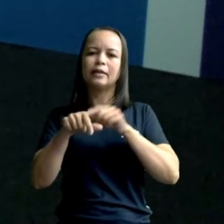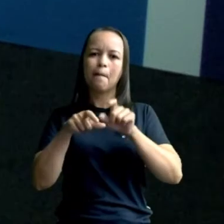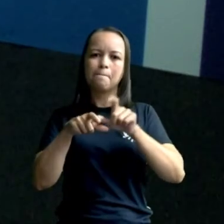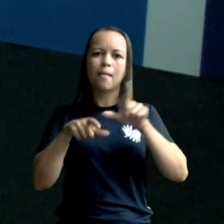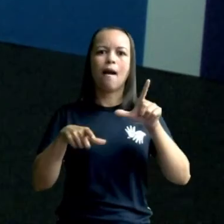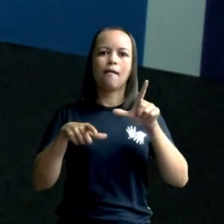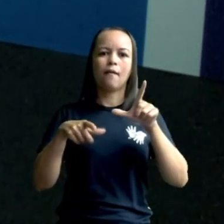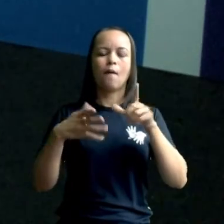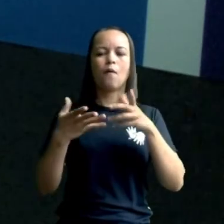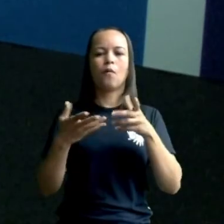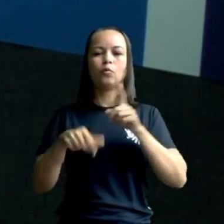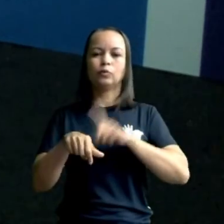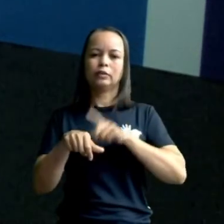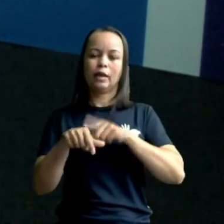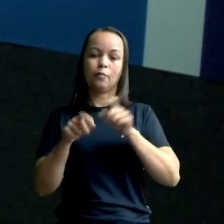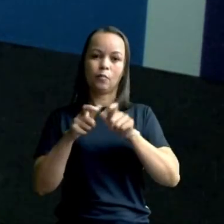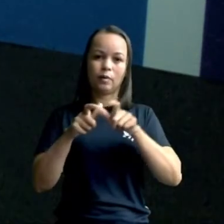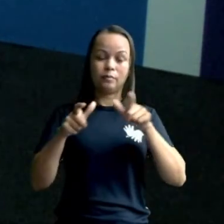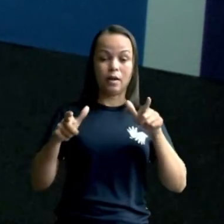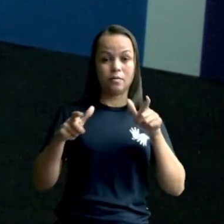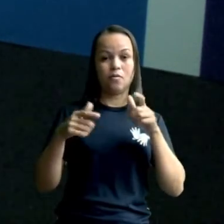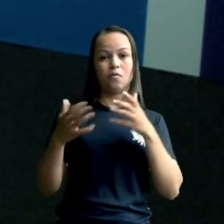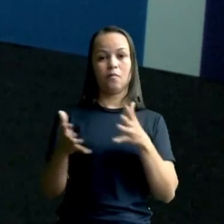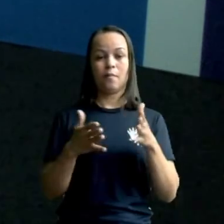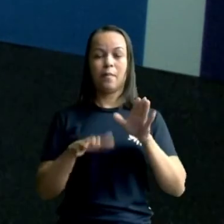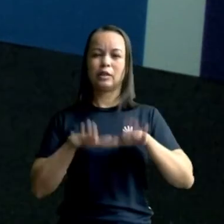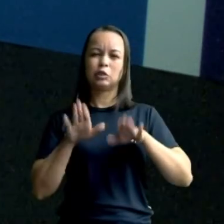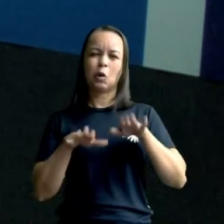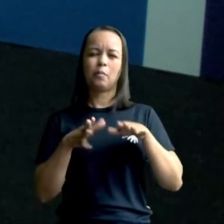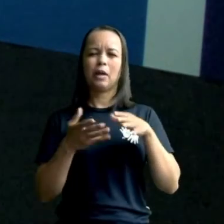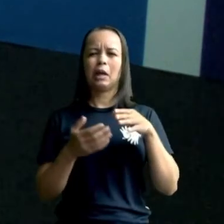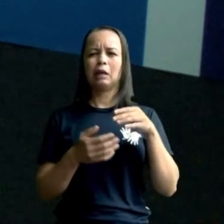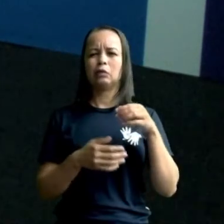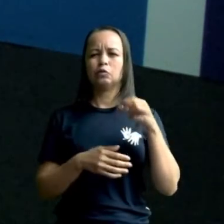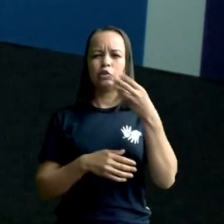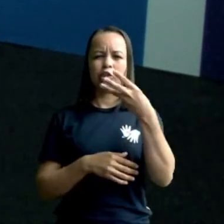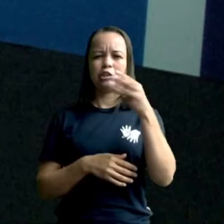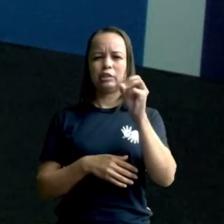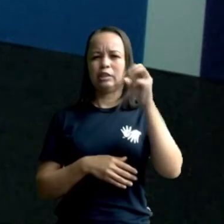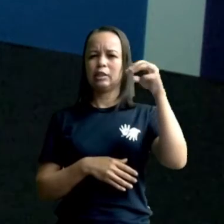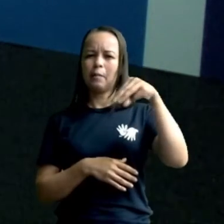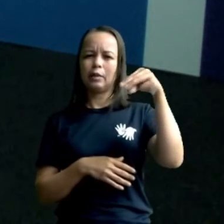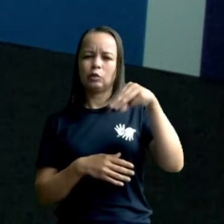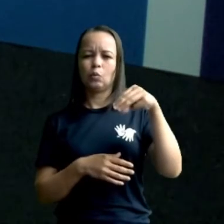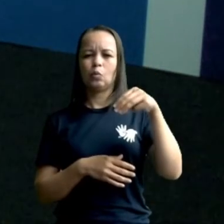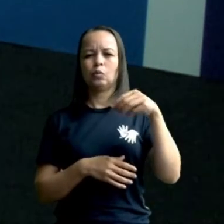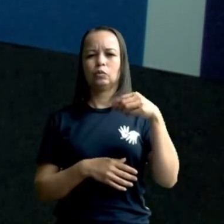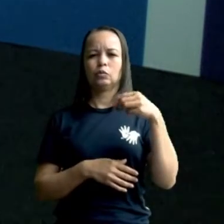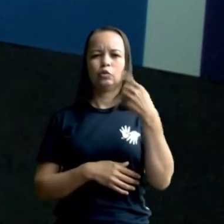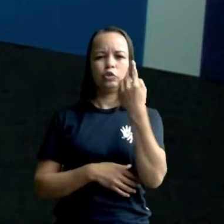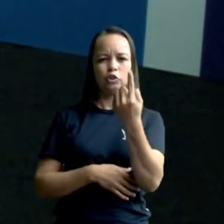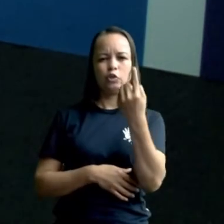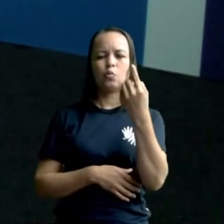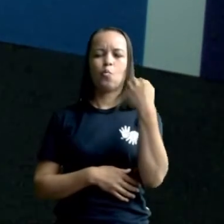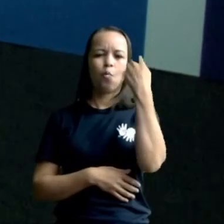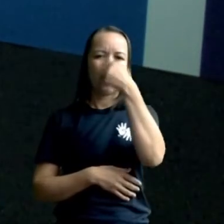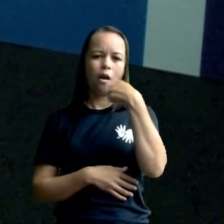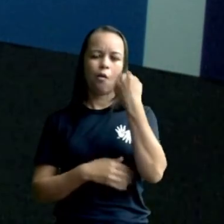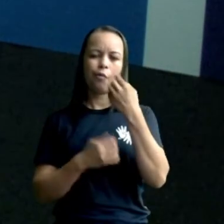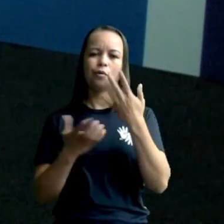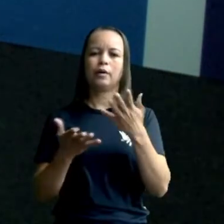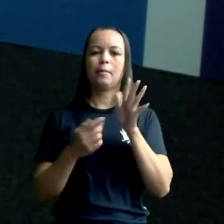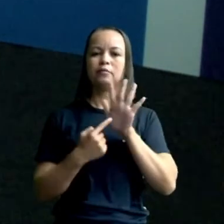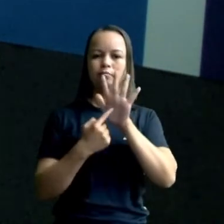né? O tempo poderia ser maior, mais ou menos de meia hora, 1 hora, mas eu vou mostrar para vocês. Essa